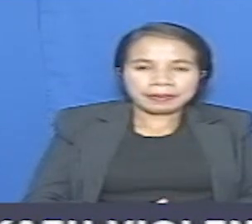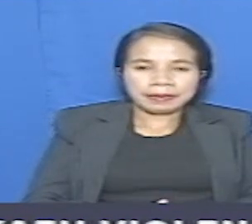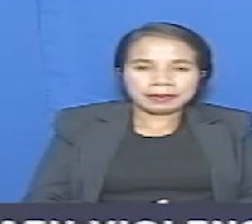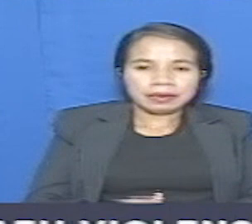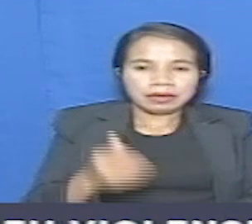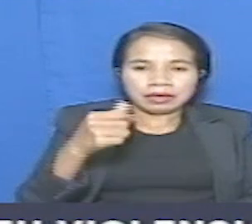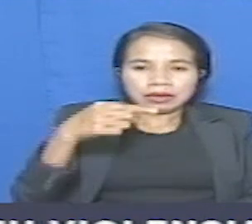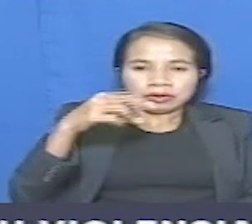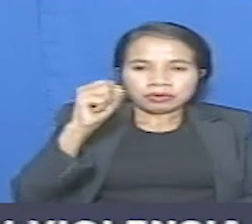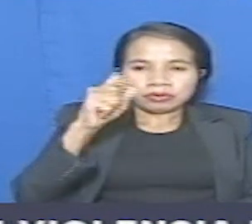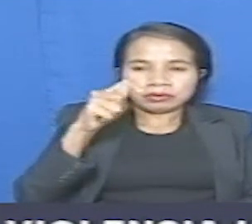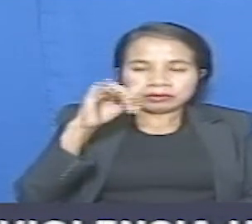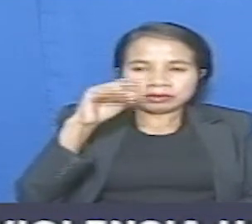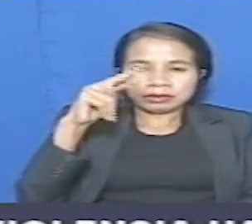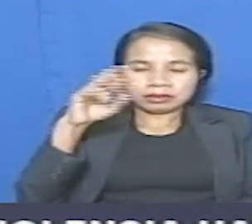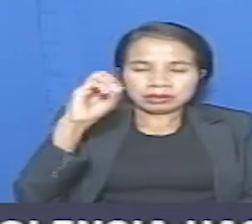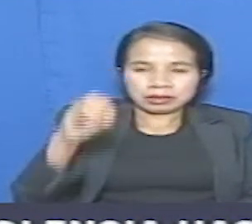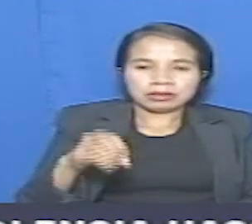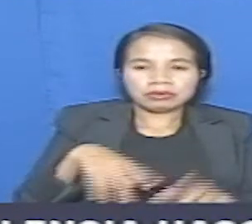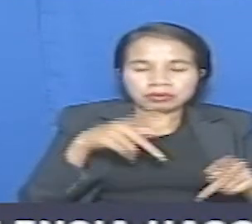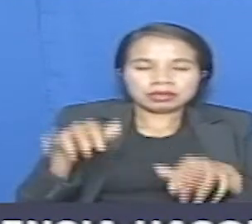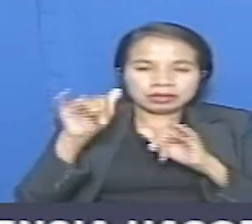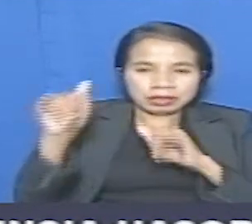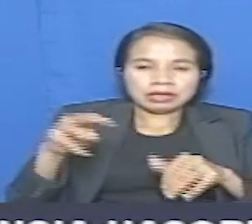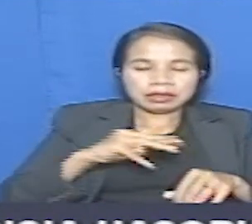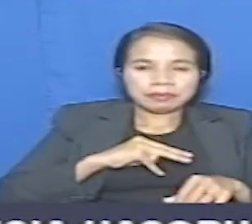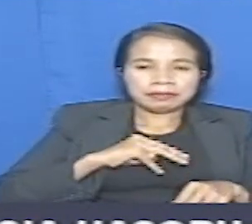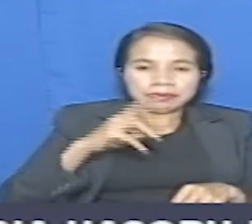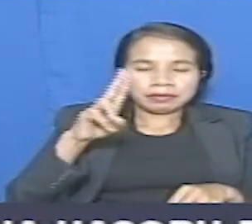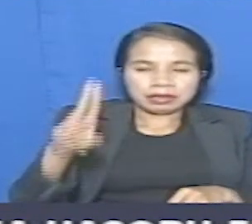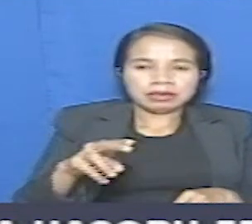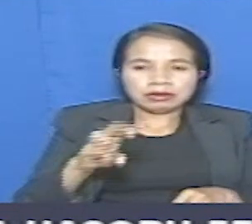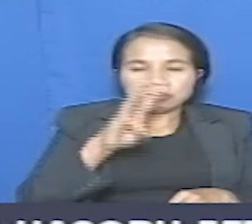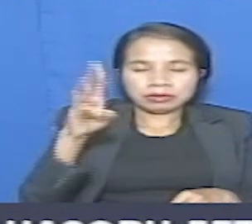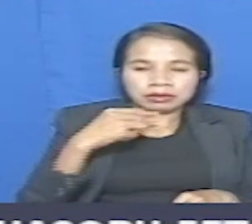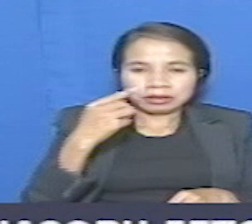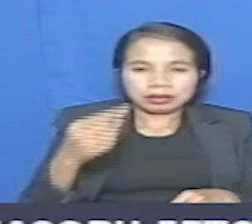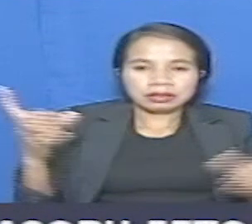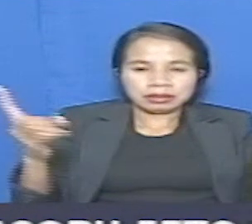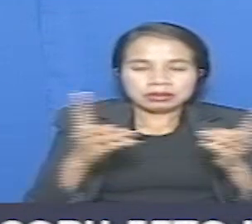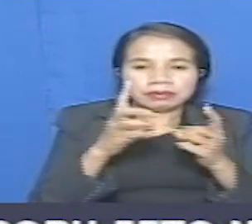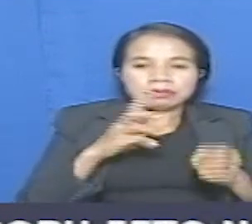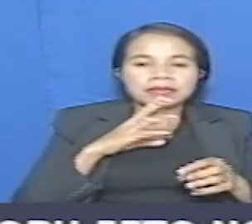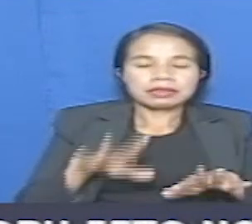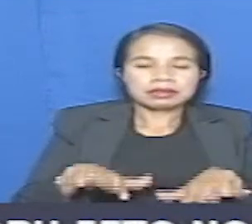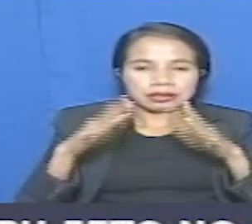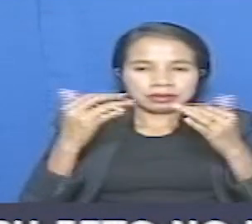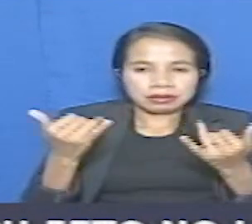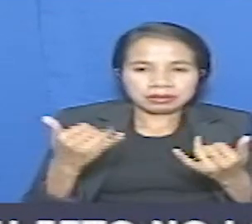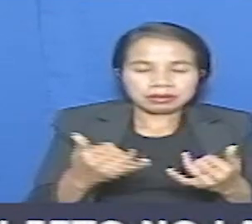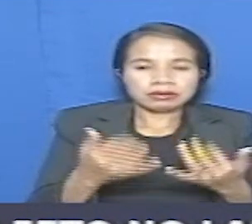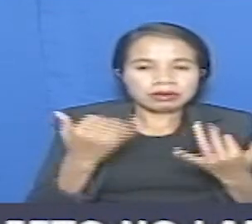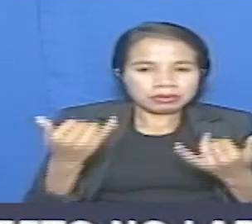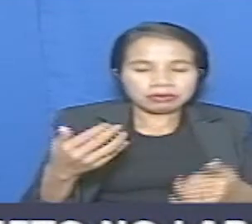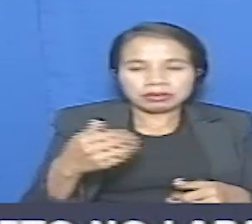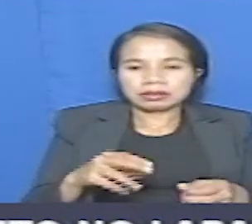Agustino da Graça, comunidade Nebehela e a aldeia Lisbutak, Bardateli, quarta-feira em Hadeden, a fena acontece inundação, finalize, to